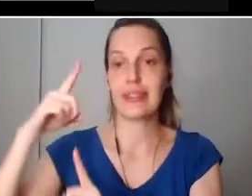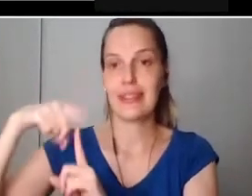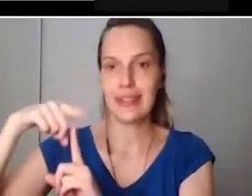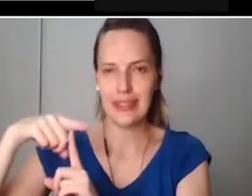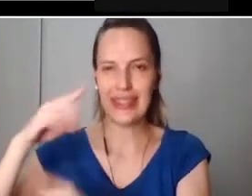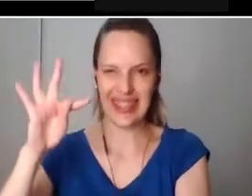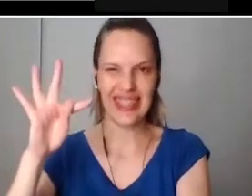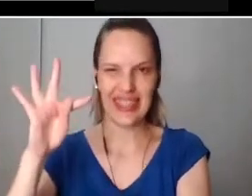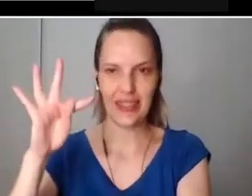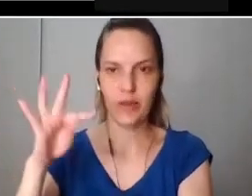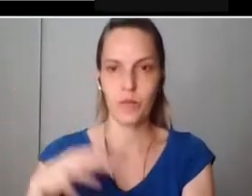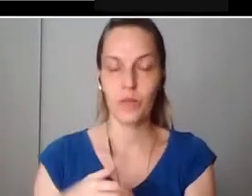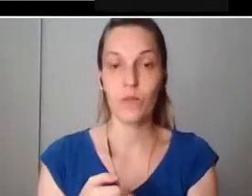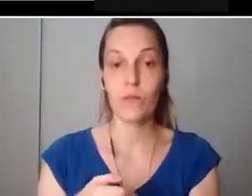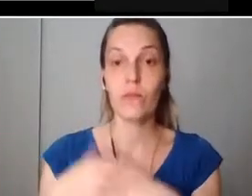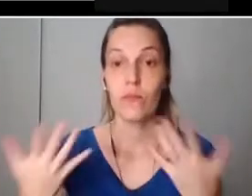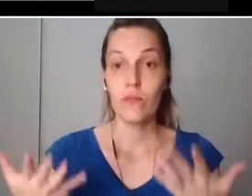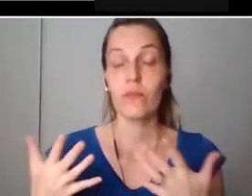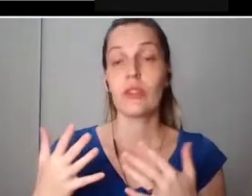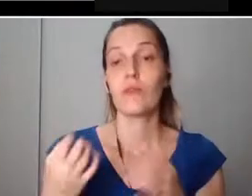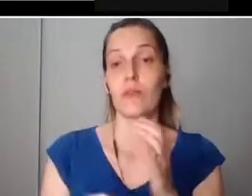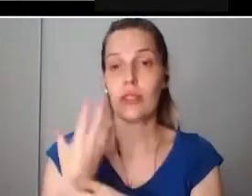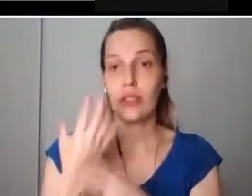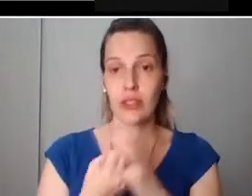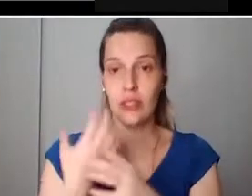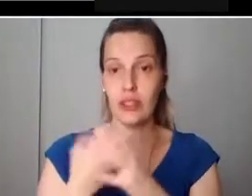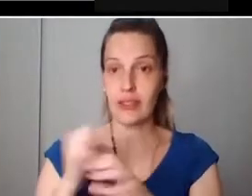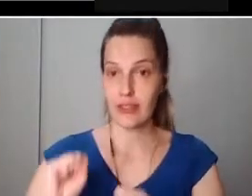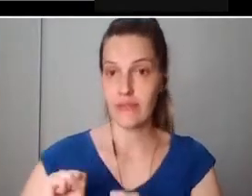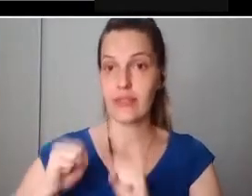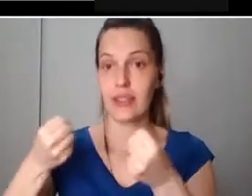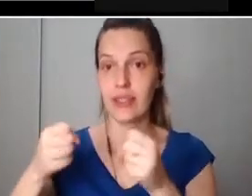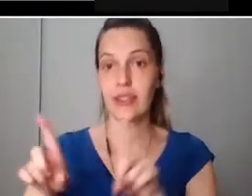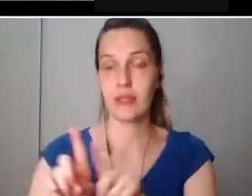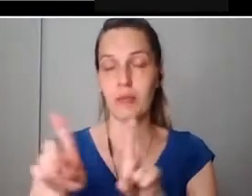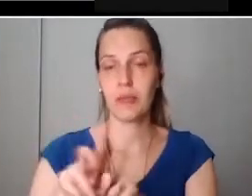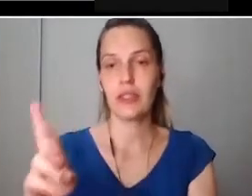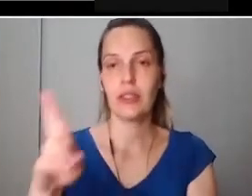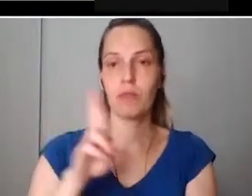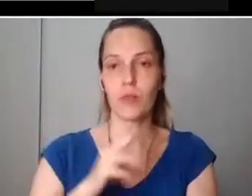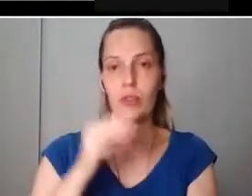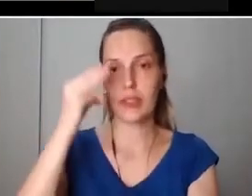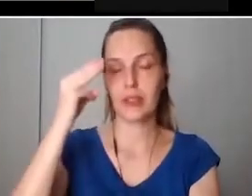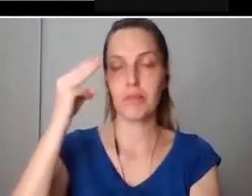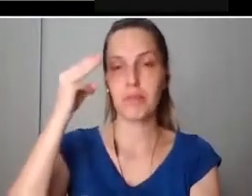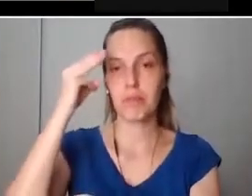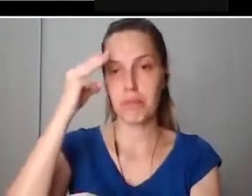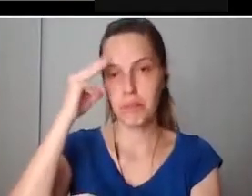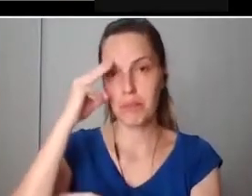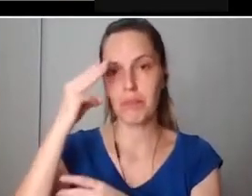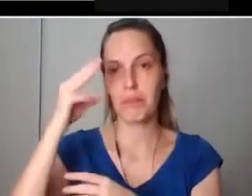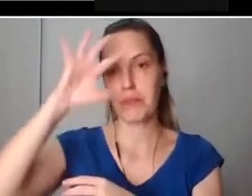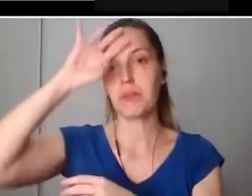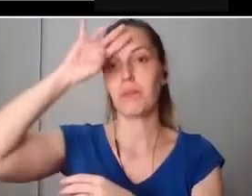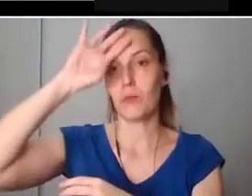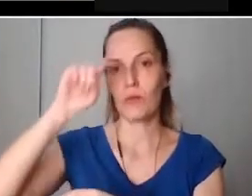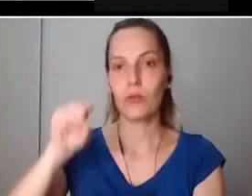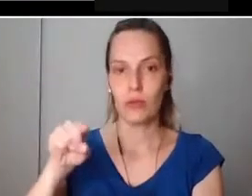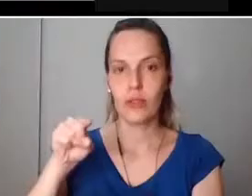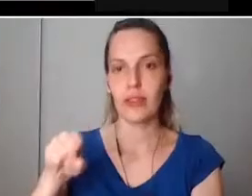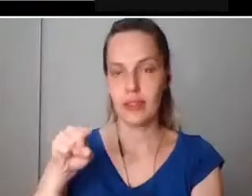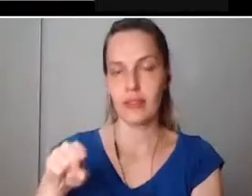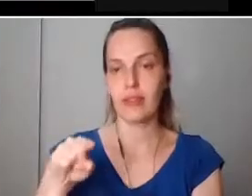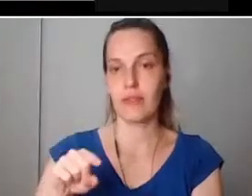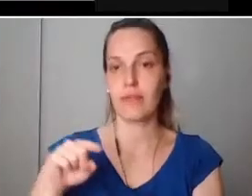tu confeccionar anticorpos, quanto para tu ter respostas de memória do tipo citotóxica no tecido que controla a